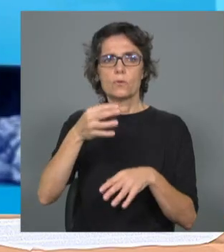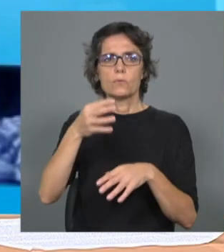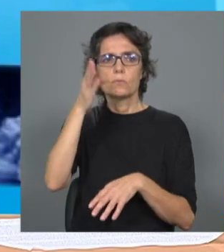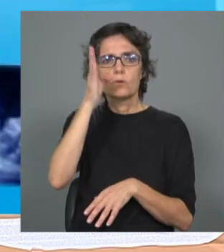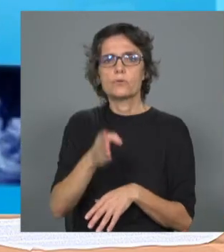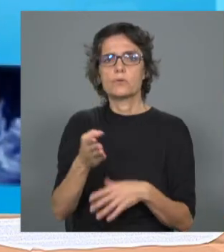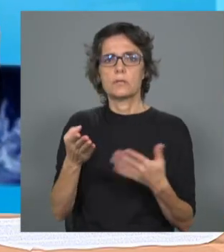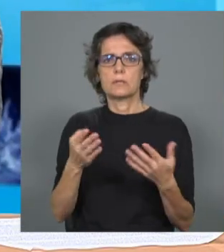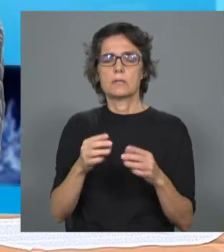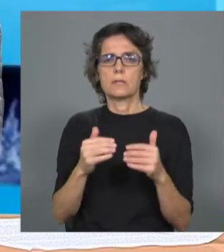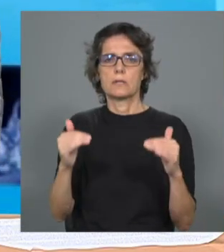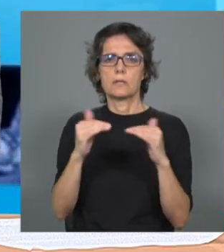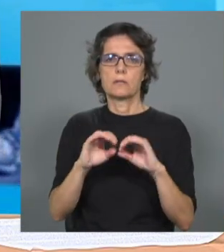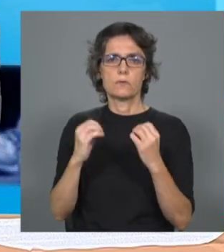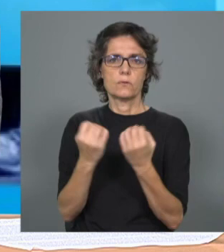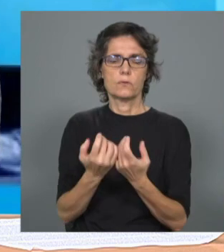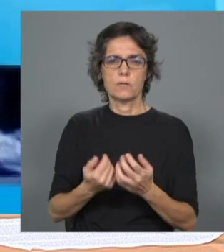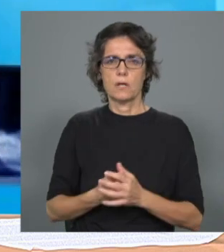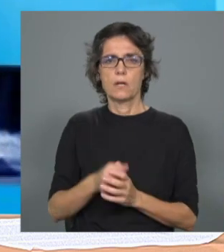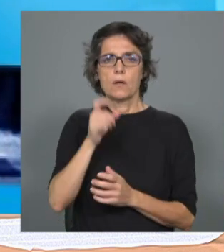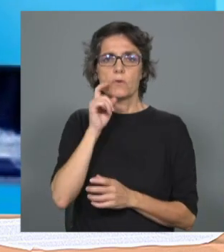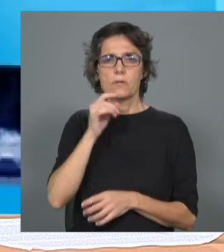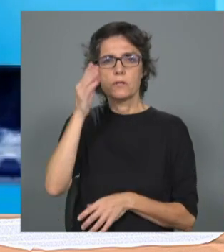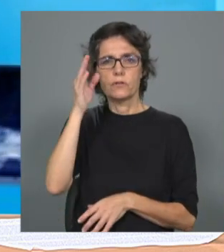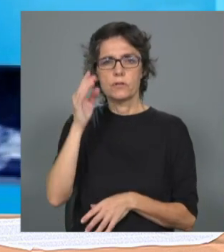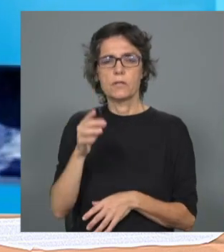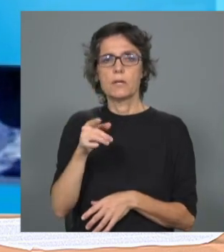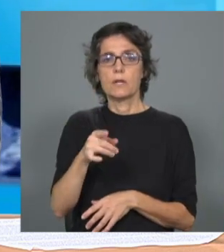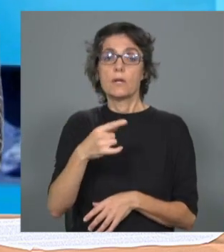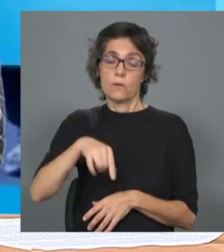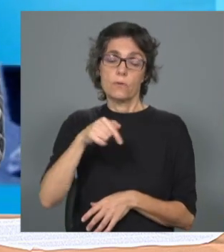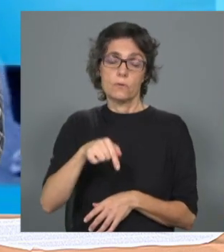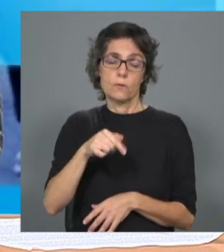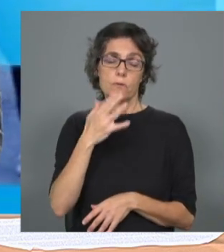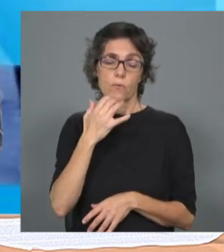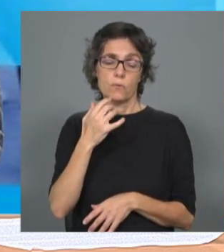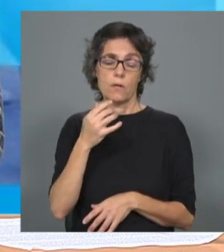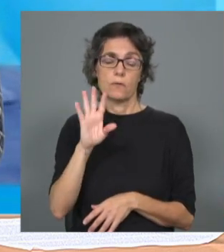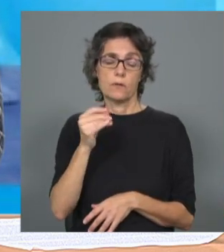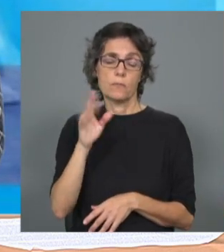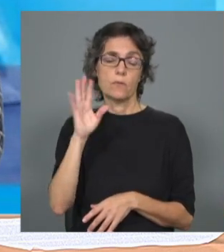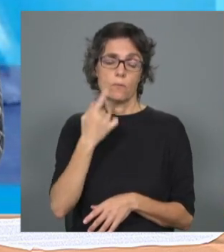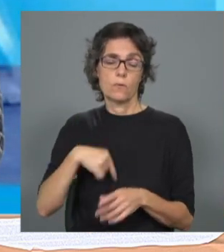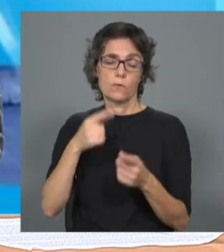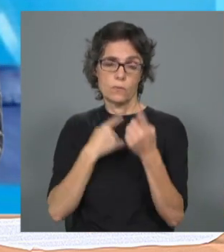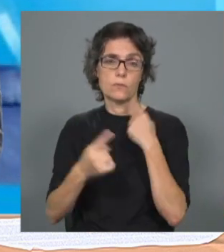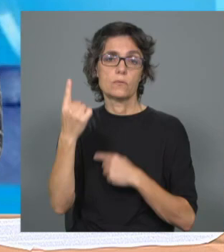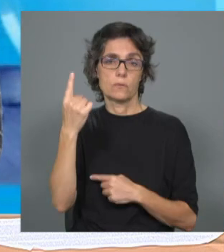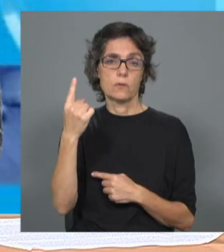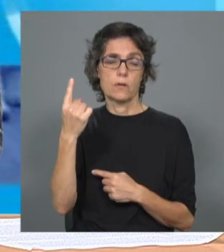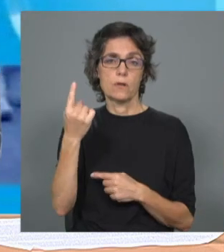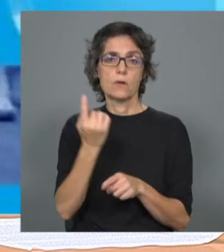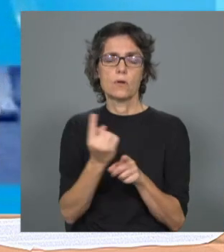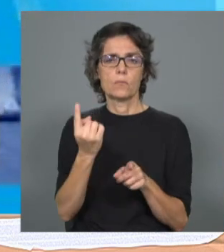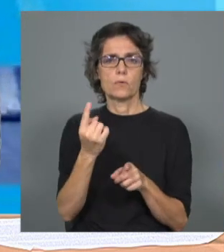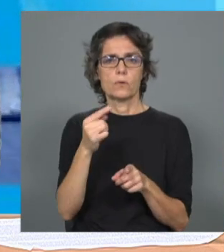é essa, mas hoje também temos de ter muito cuidado na forma de denunciar. Você, quando denuncia de forma aberta, muitas vezes